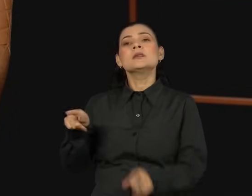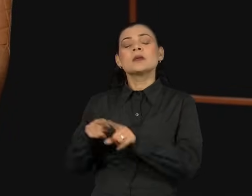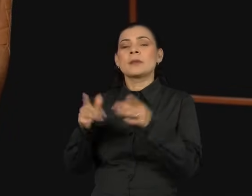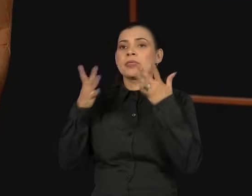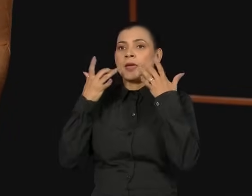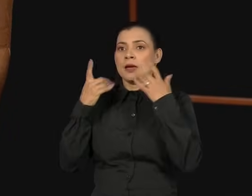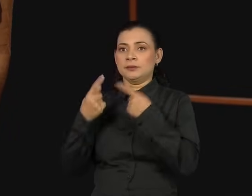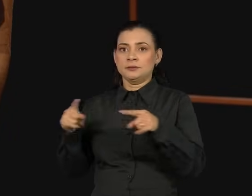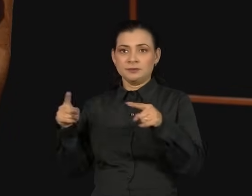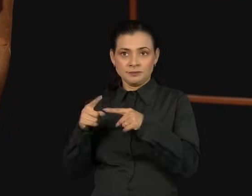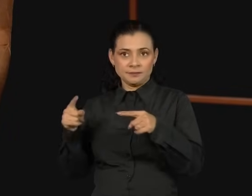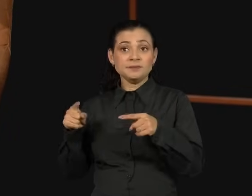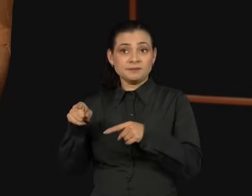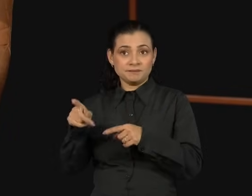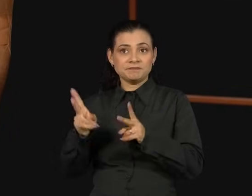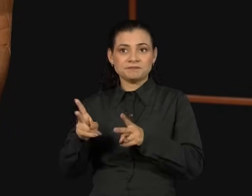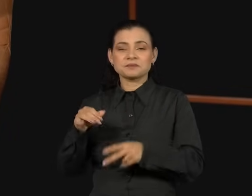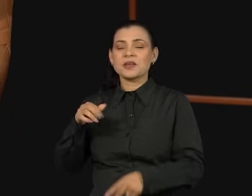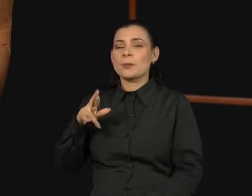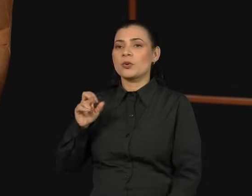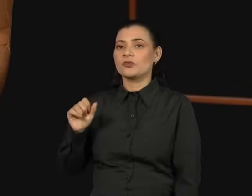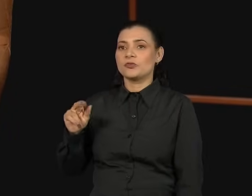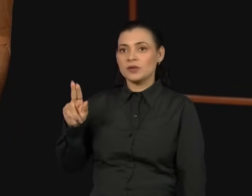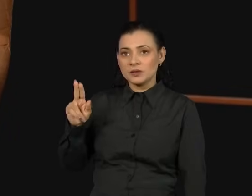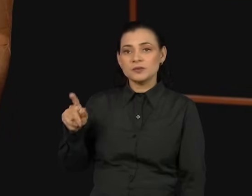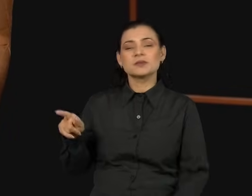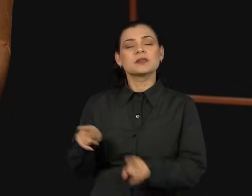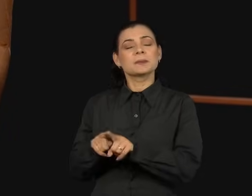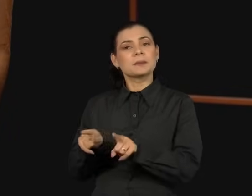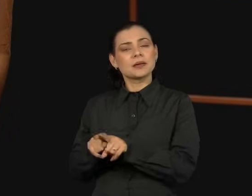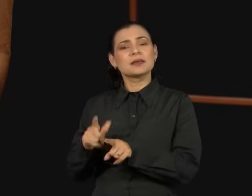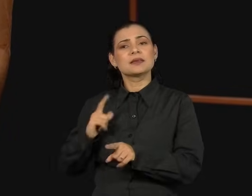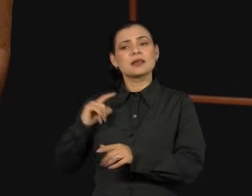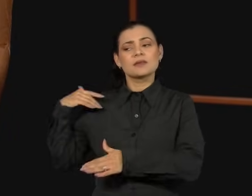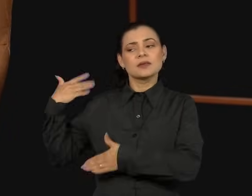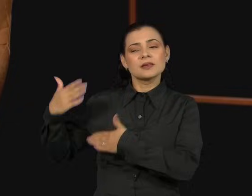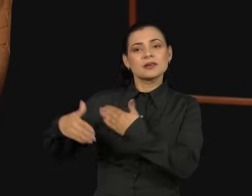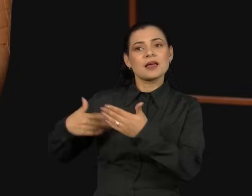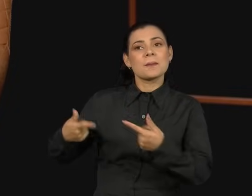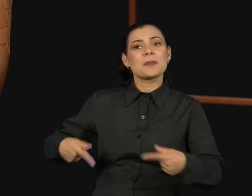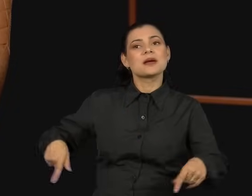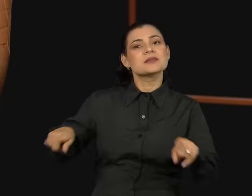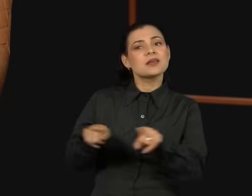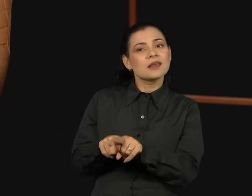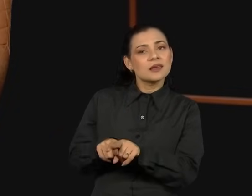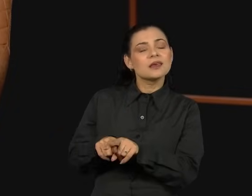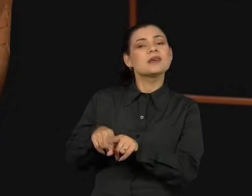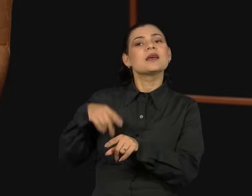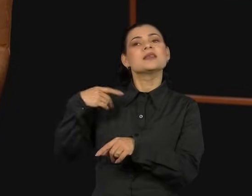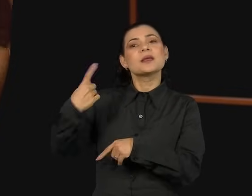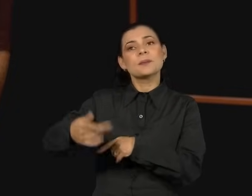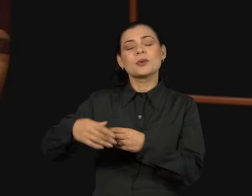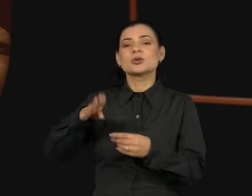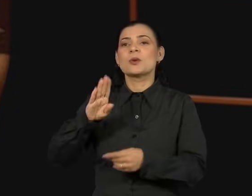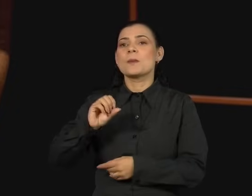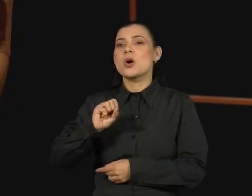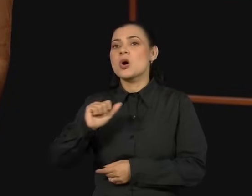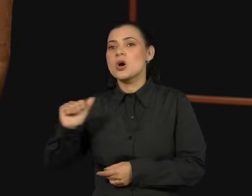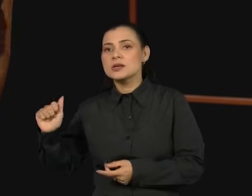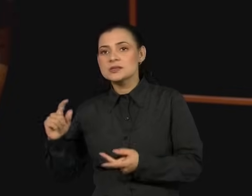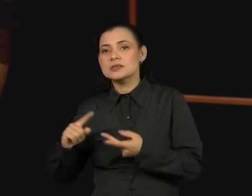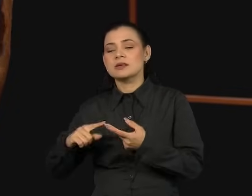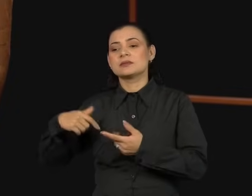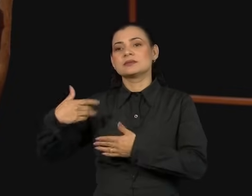teatro musical do Orfeu da Conceição, que gerou a parceria, daí a bossa nova toda nasceu